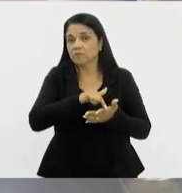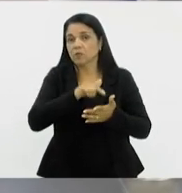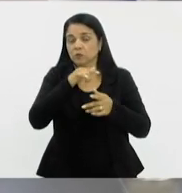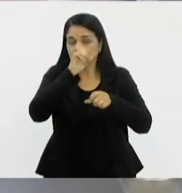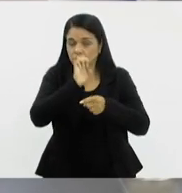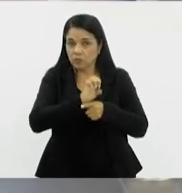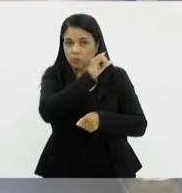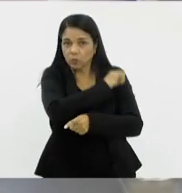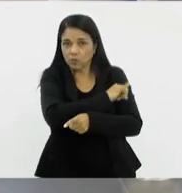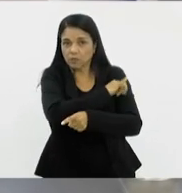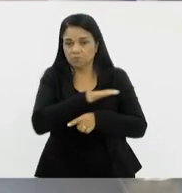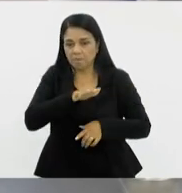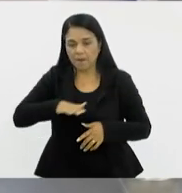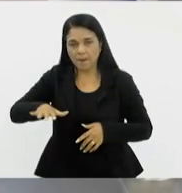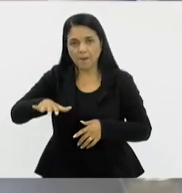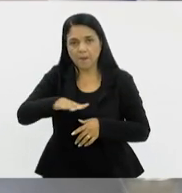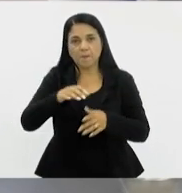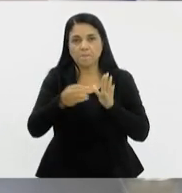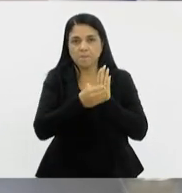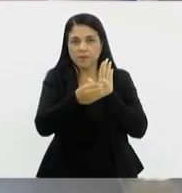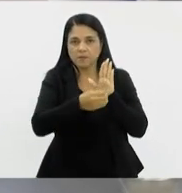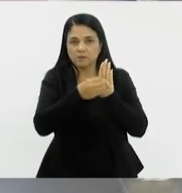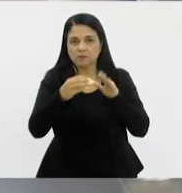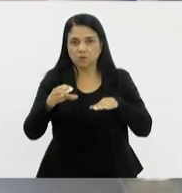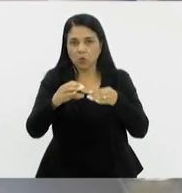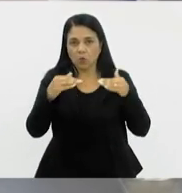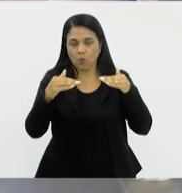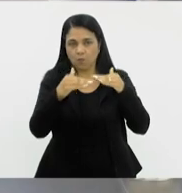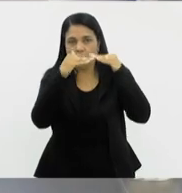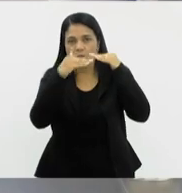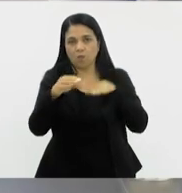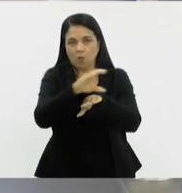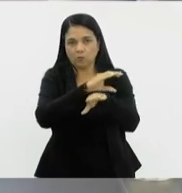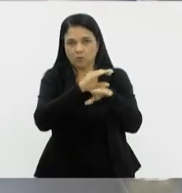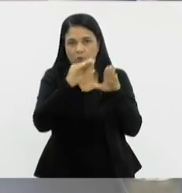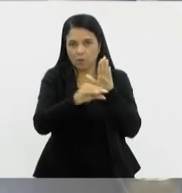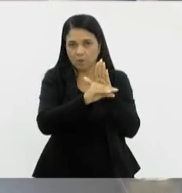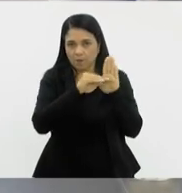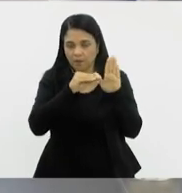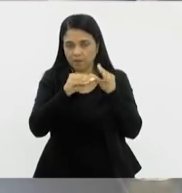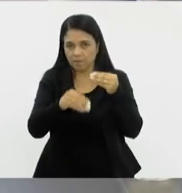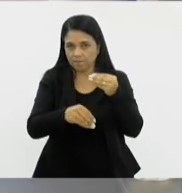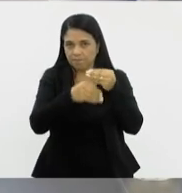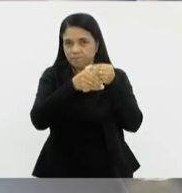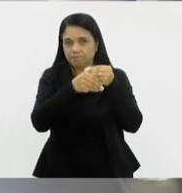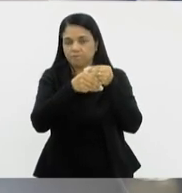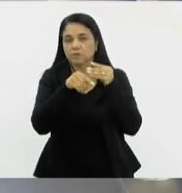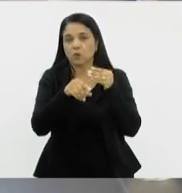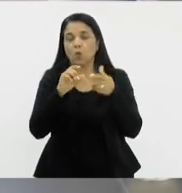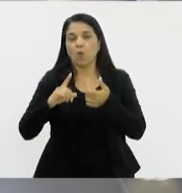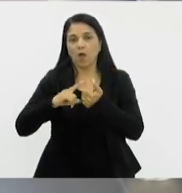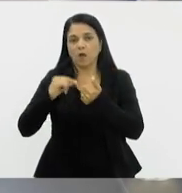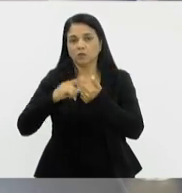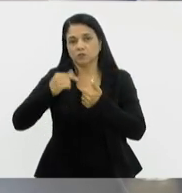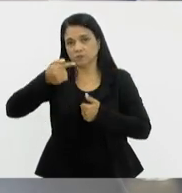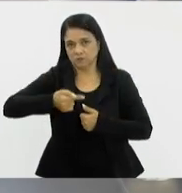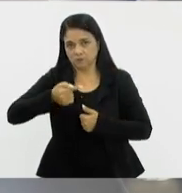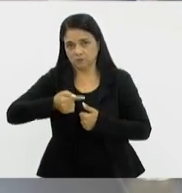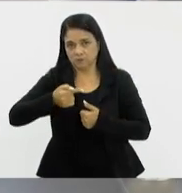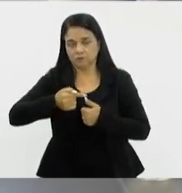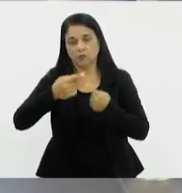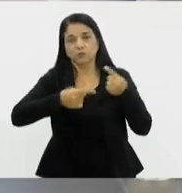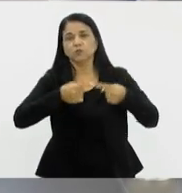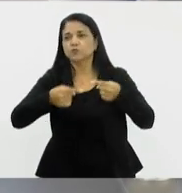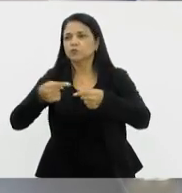Janeiro. Parecer é pela constitucionalidade com emenda. Essa emenda é a supressiva ao artigo 7º. Em